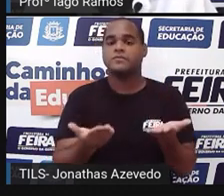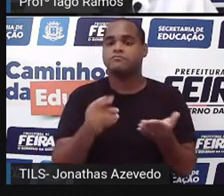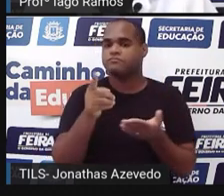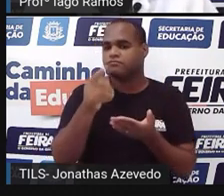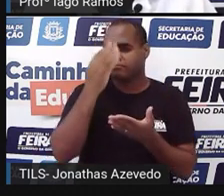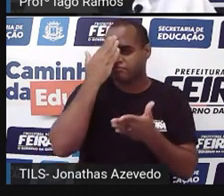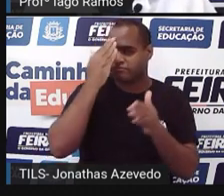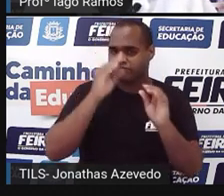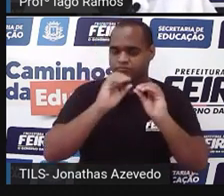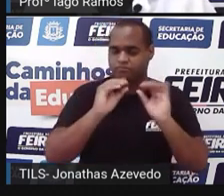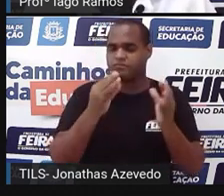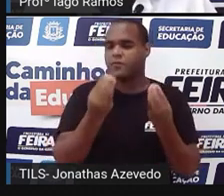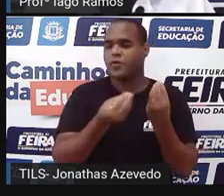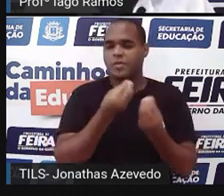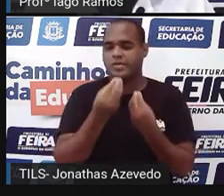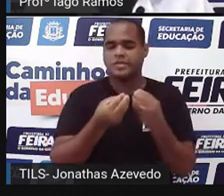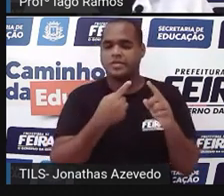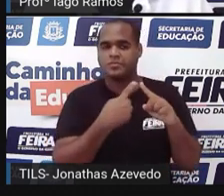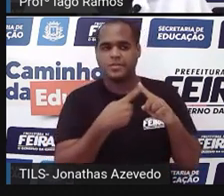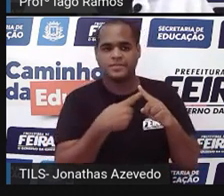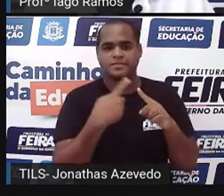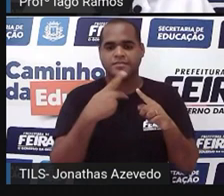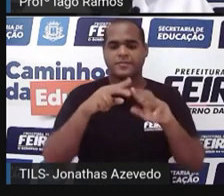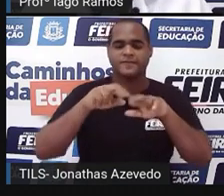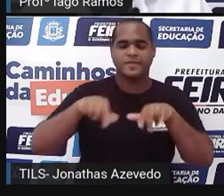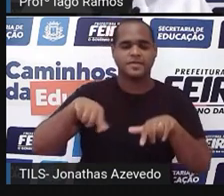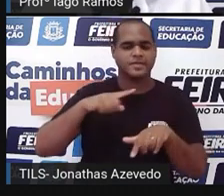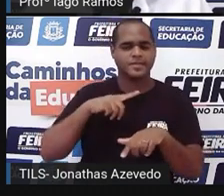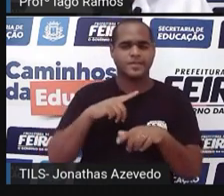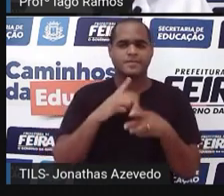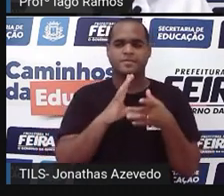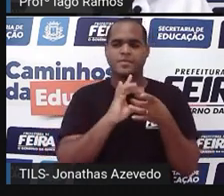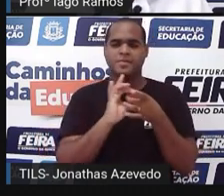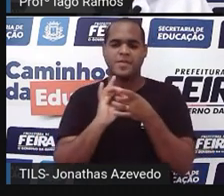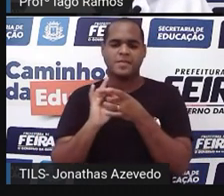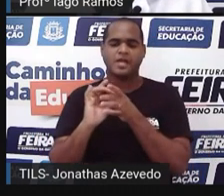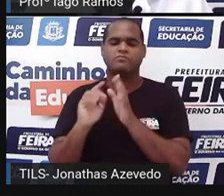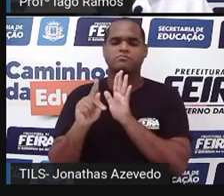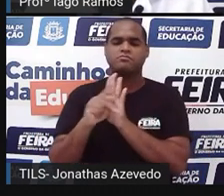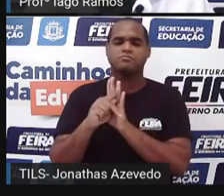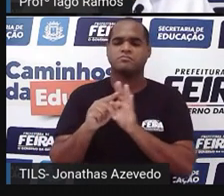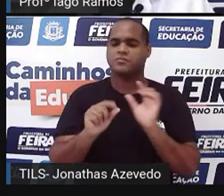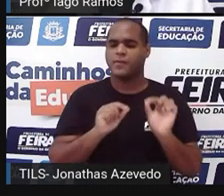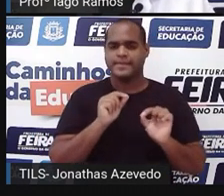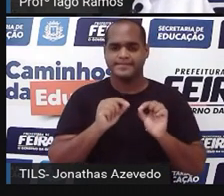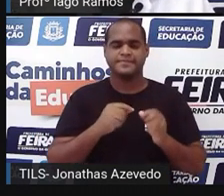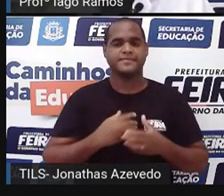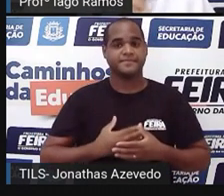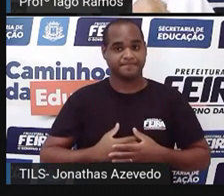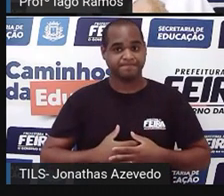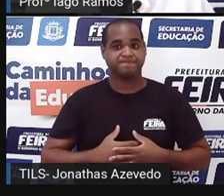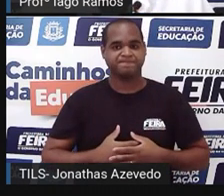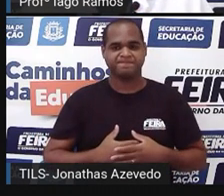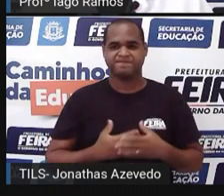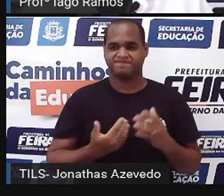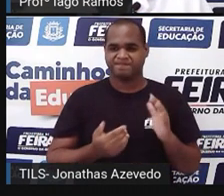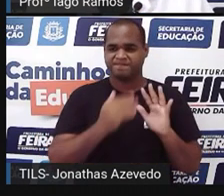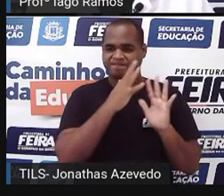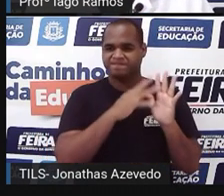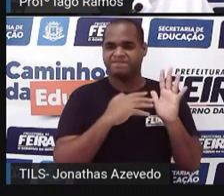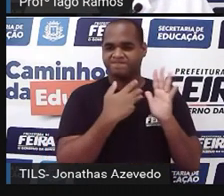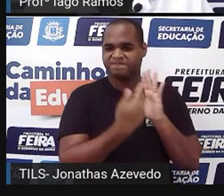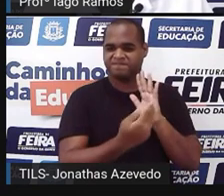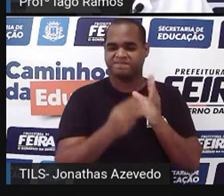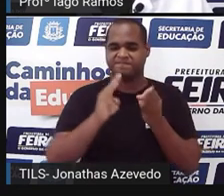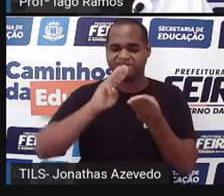entender porque que essa situação faz parte do seu contexto tá é um boletim de